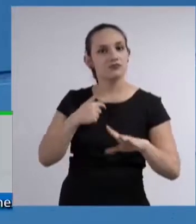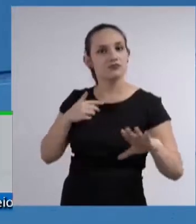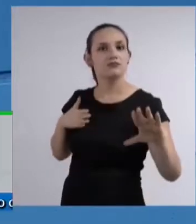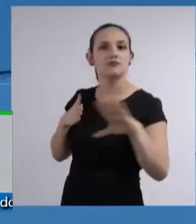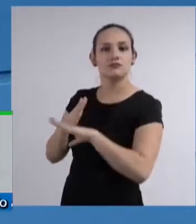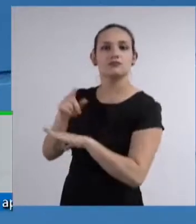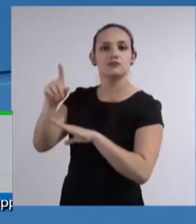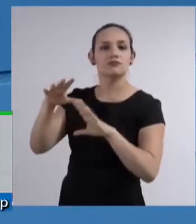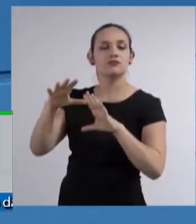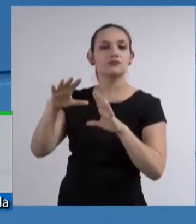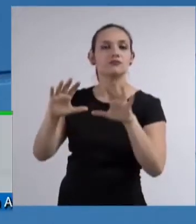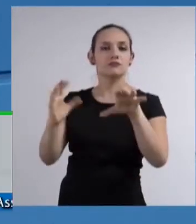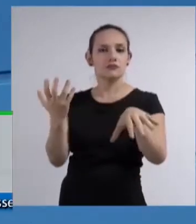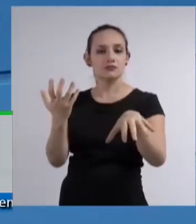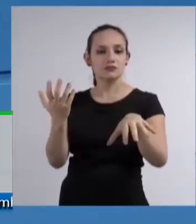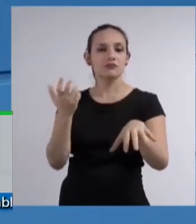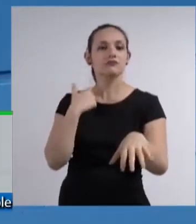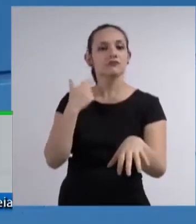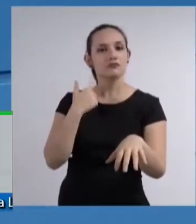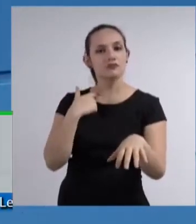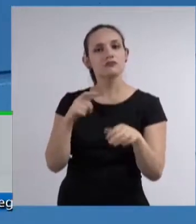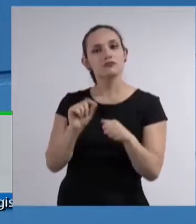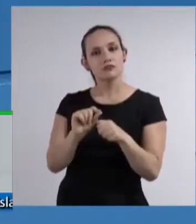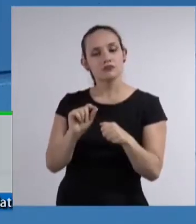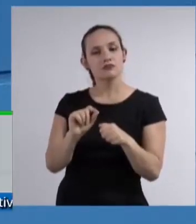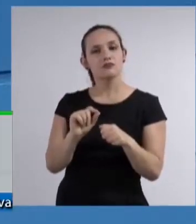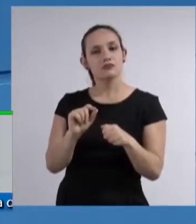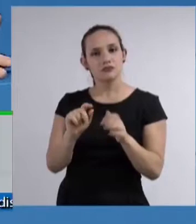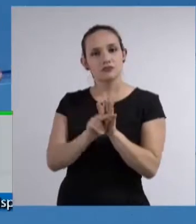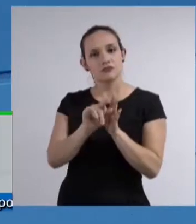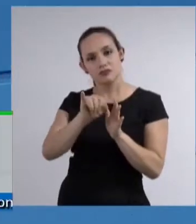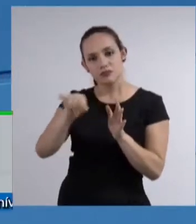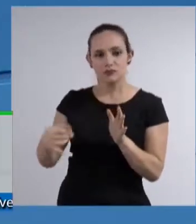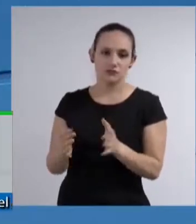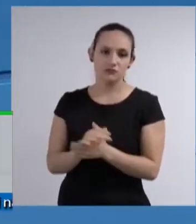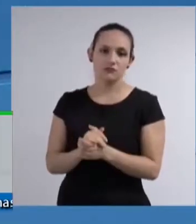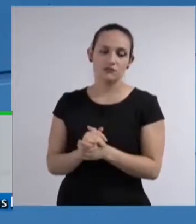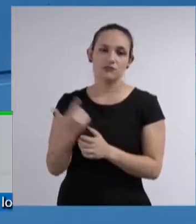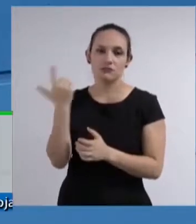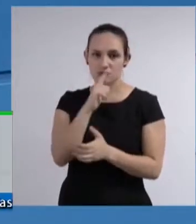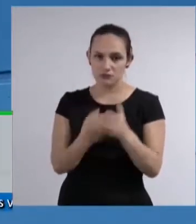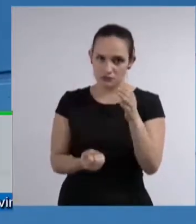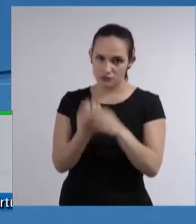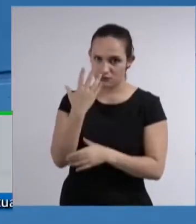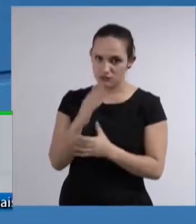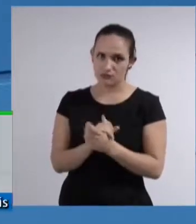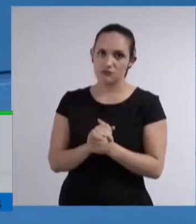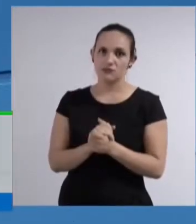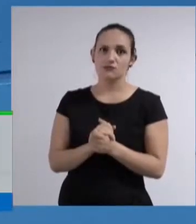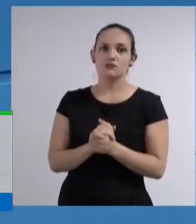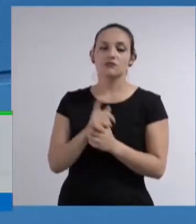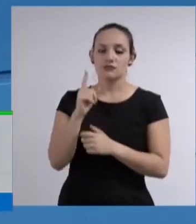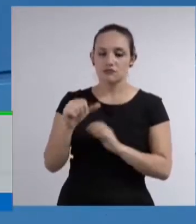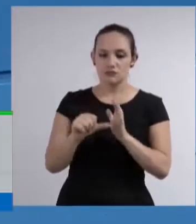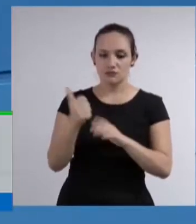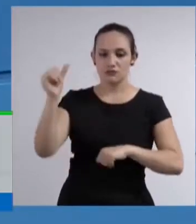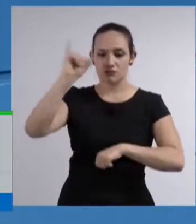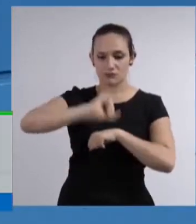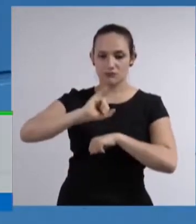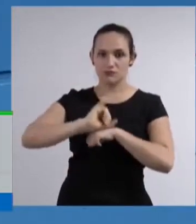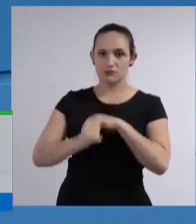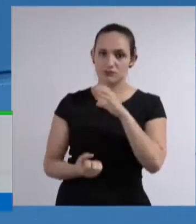Nacional um anteprojeto que, com o tempo, criamos pela primeira vez, a primeira capital que